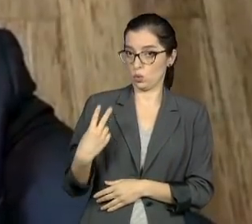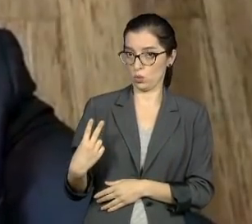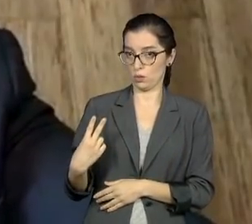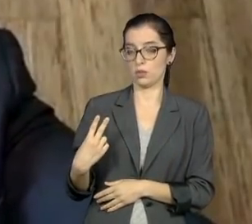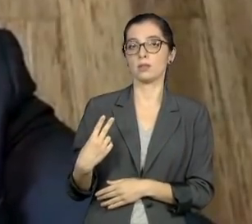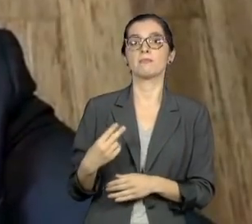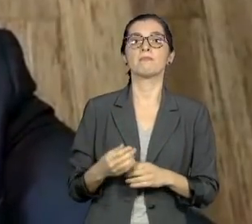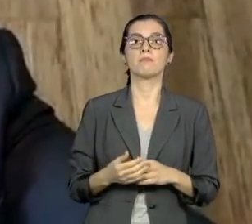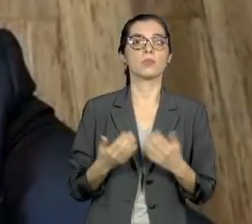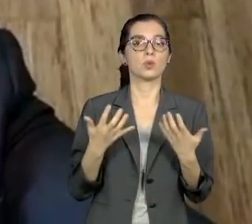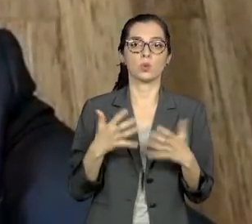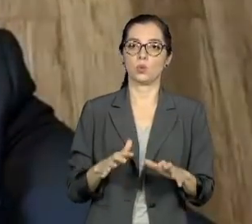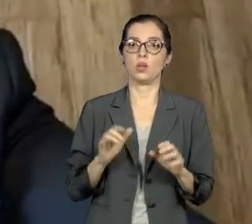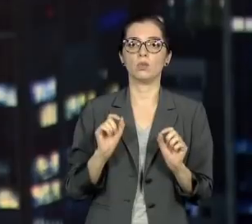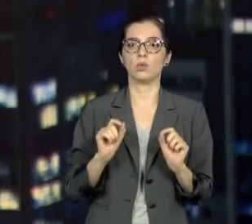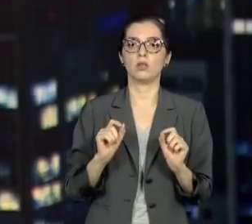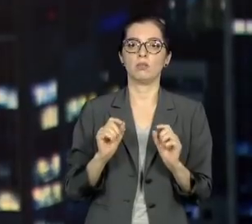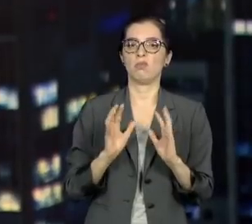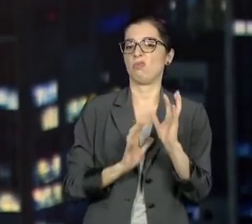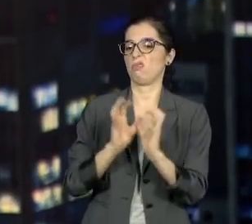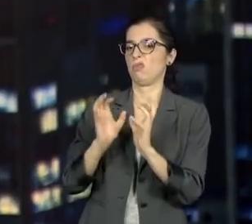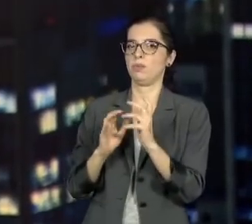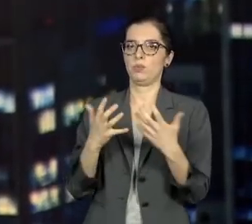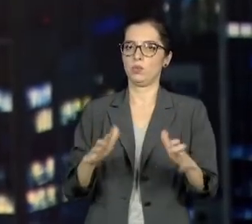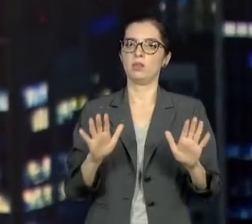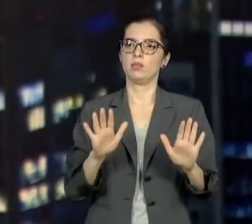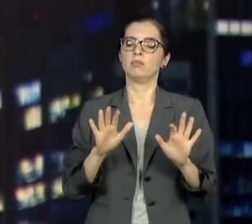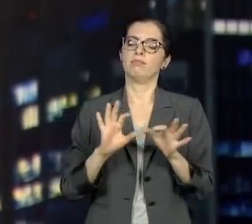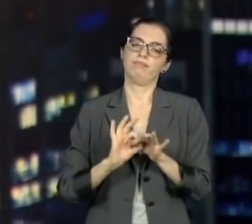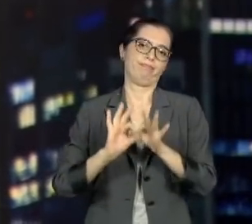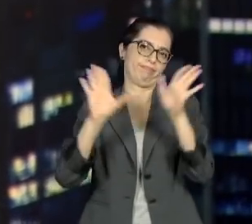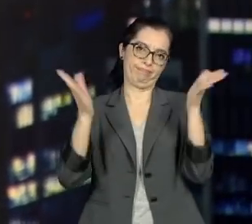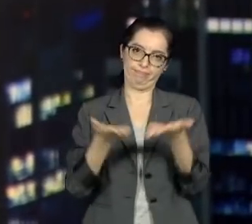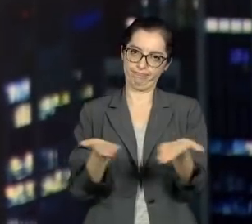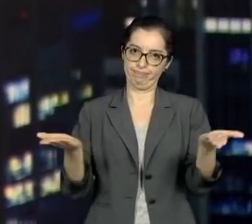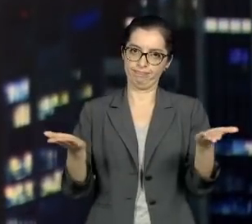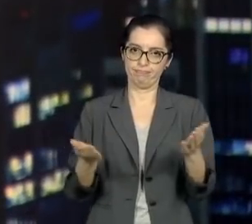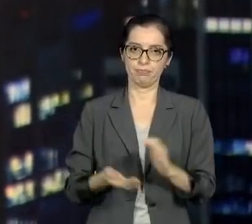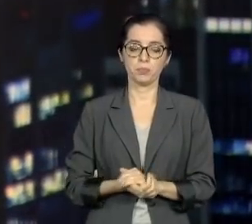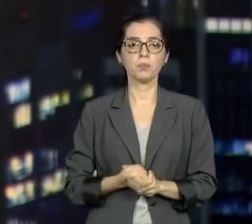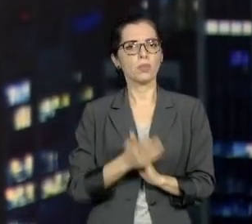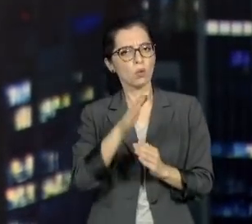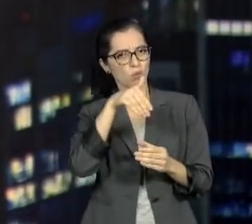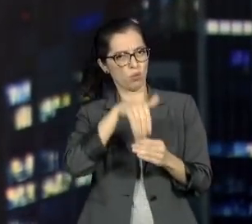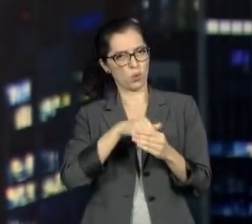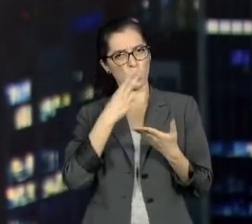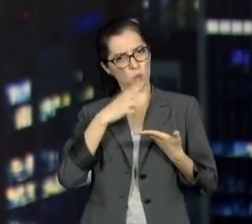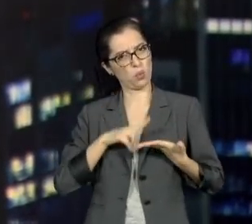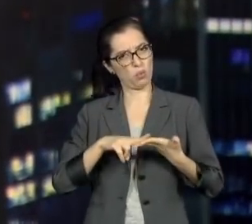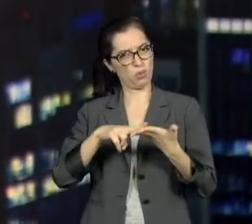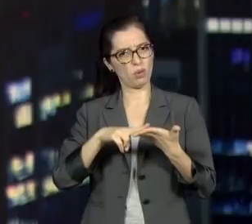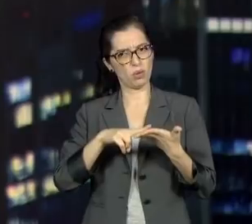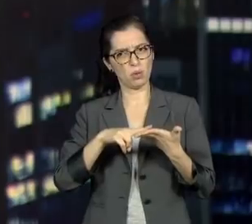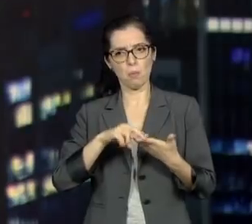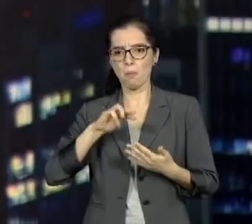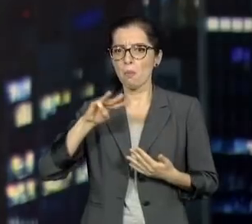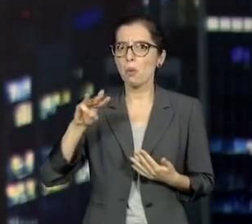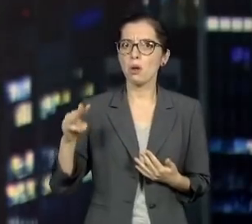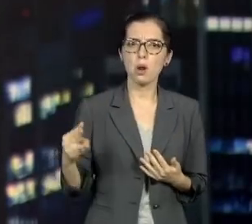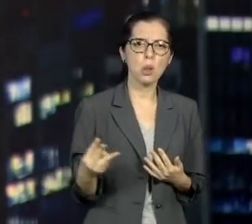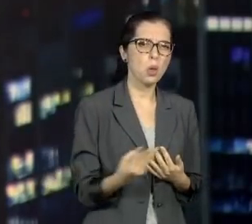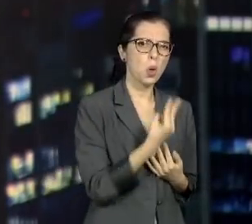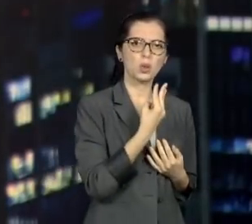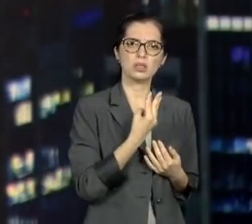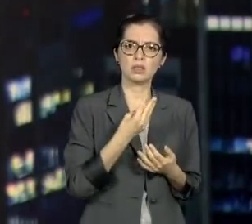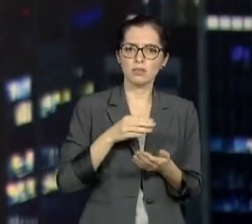e não ficar brigando até o final. Maurício falou aí dos votos pelo correio, que esse ano já são milhões de votos. Vou pedir até depois para